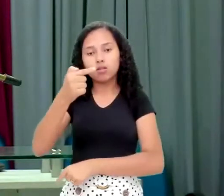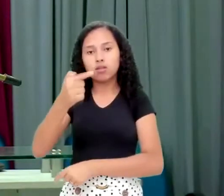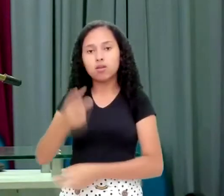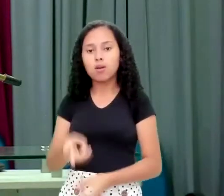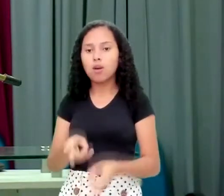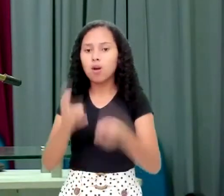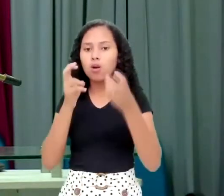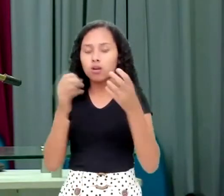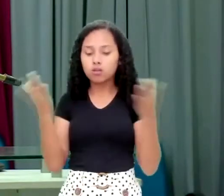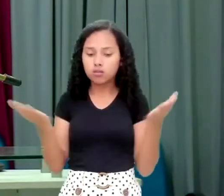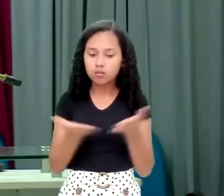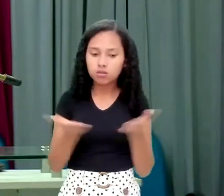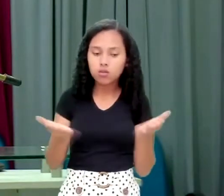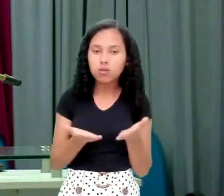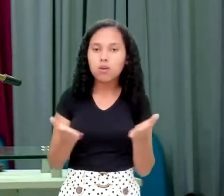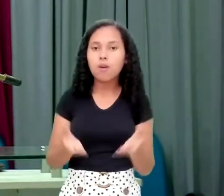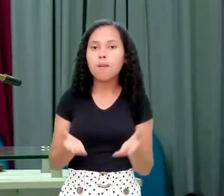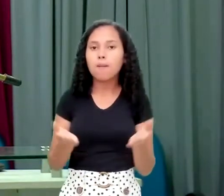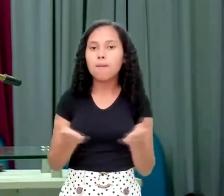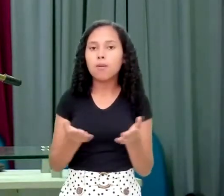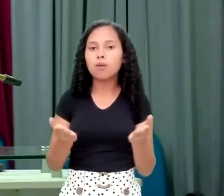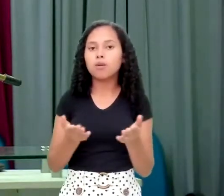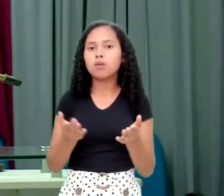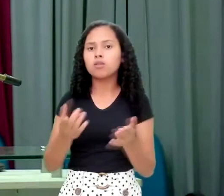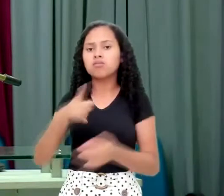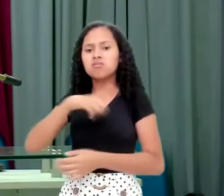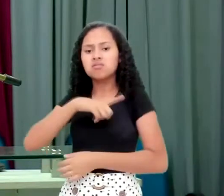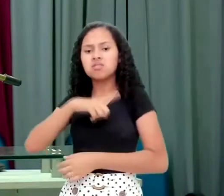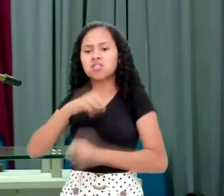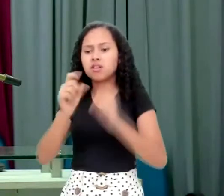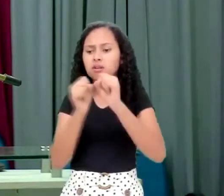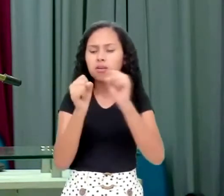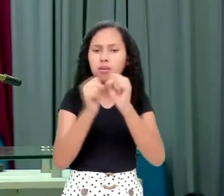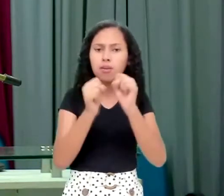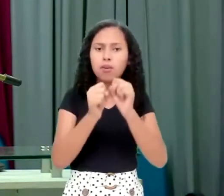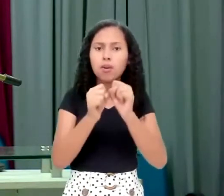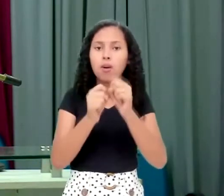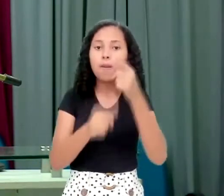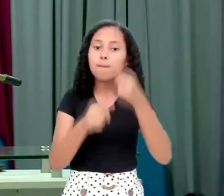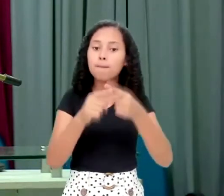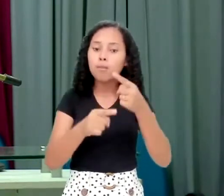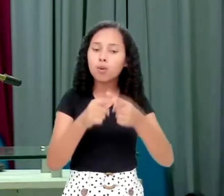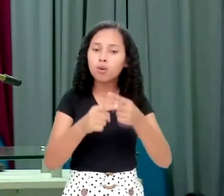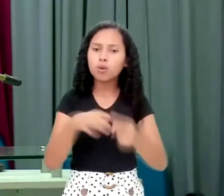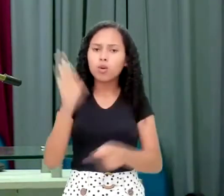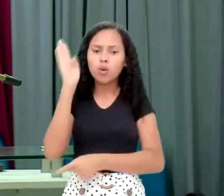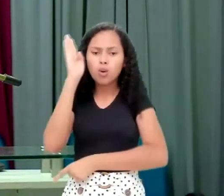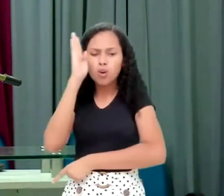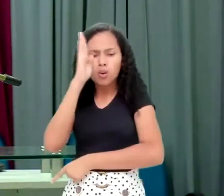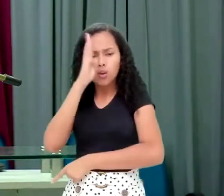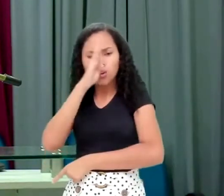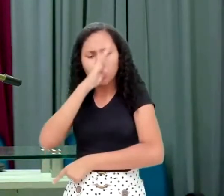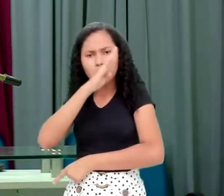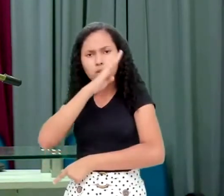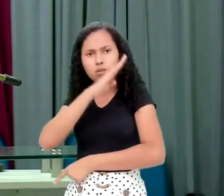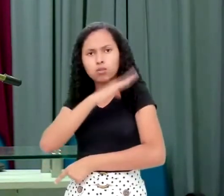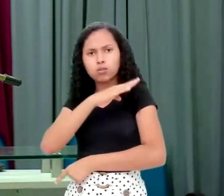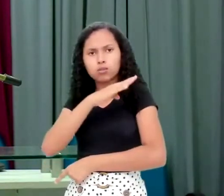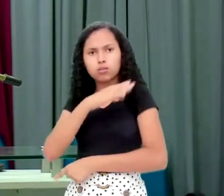pois, agora, e vê o que há de fazer, porque já o mal está